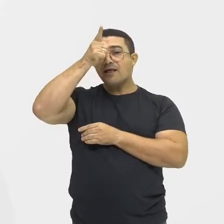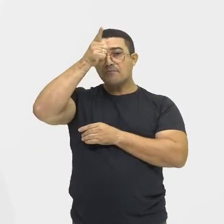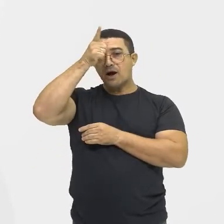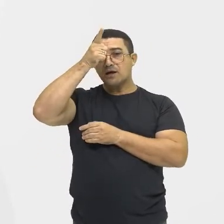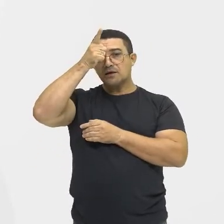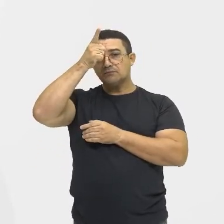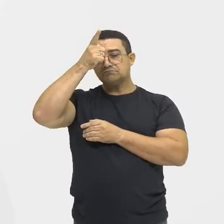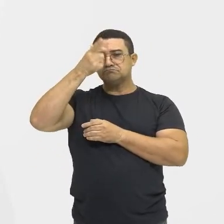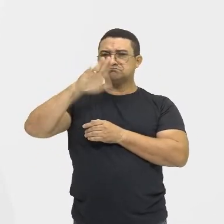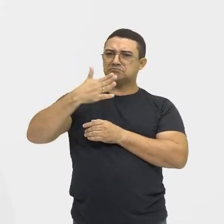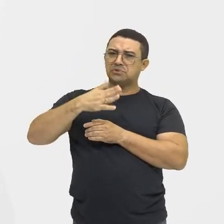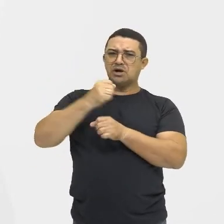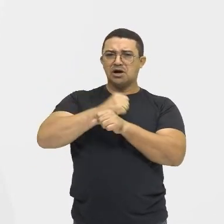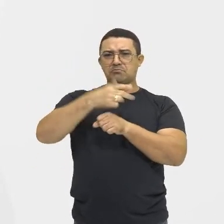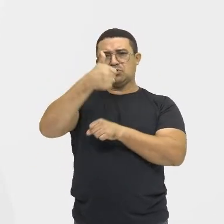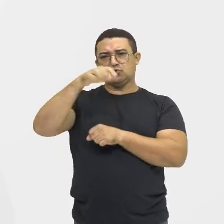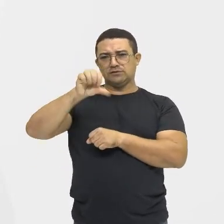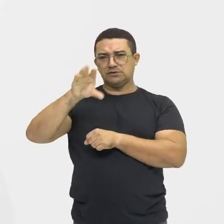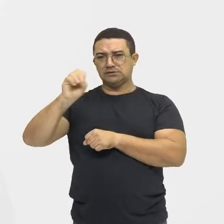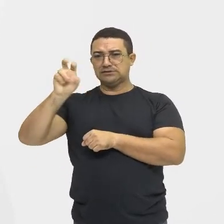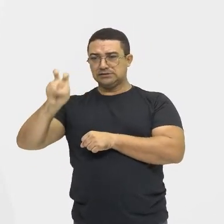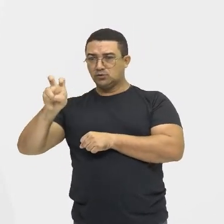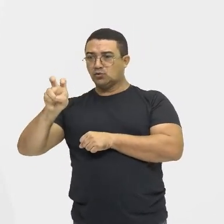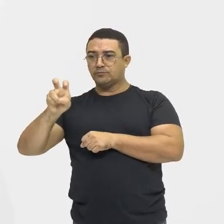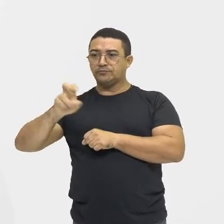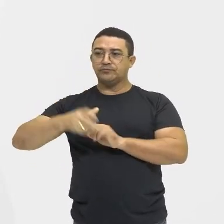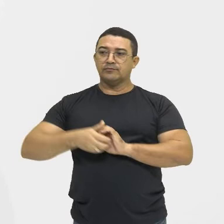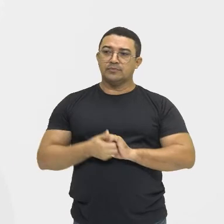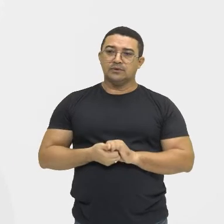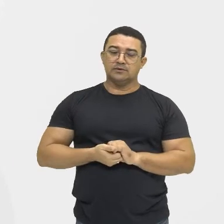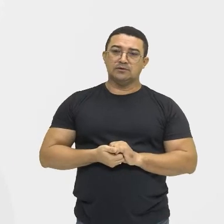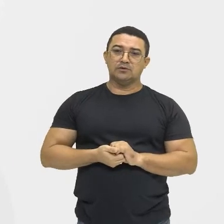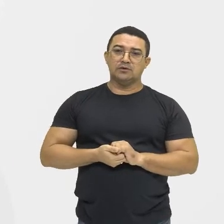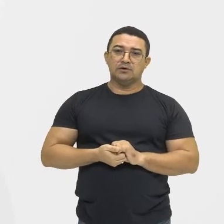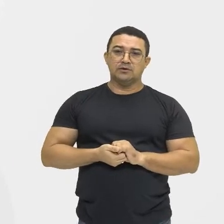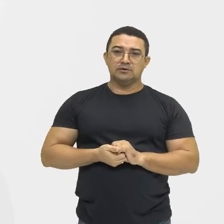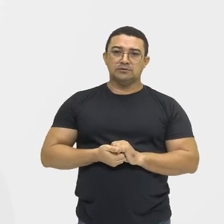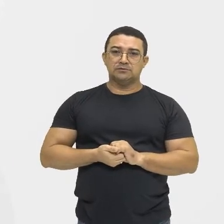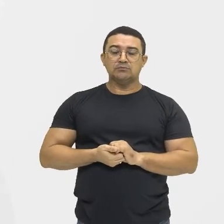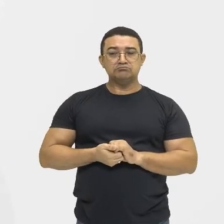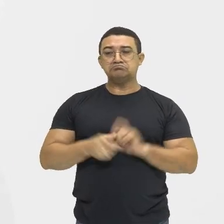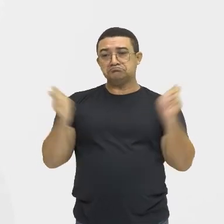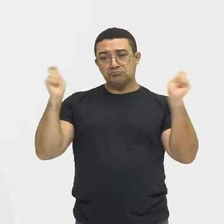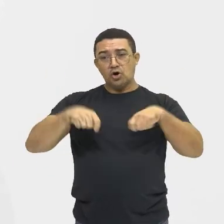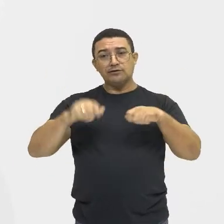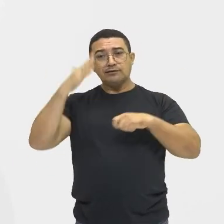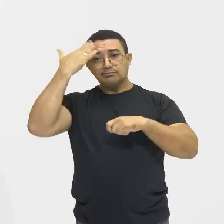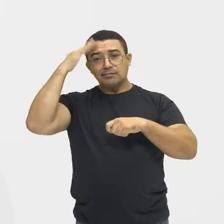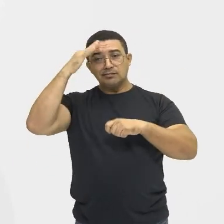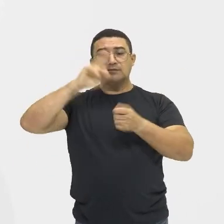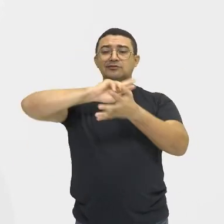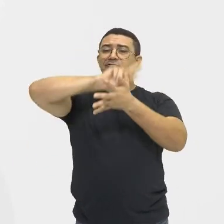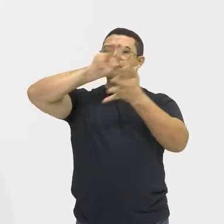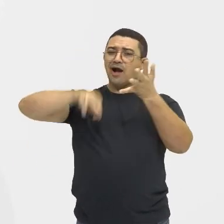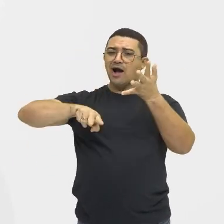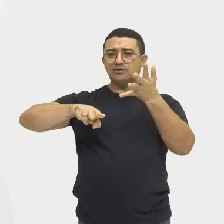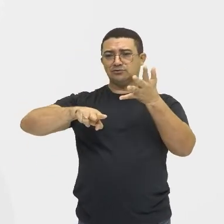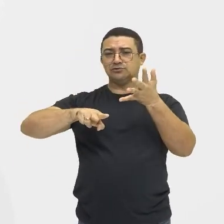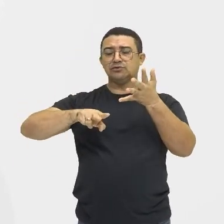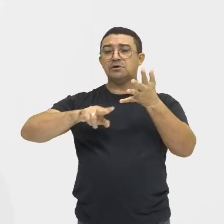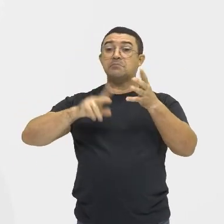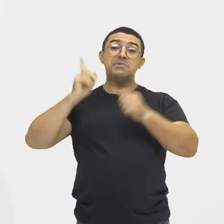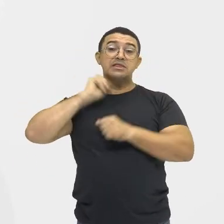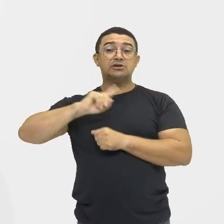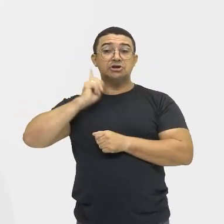1905, o termo expressionista pode ser interpretado de várias maneiras, mas, em linhas gerais,